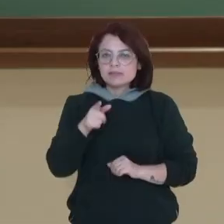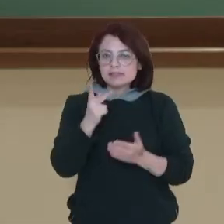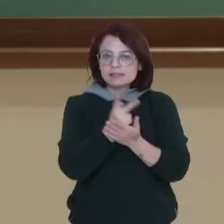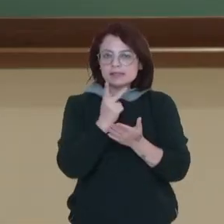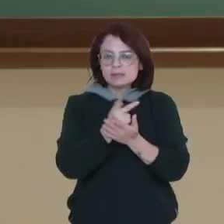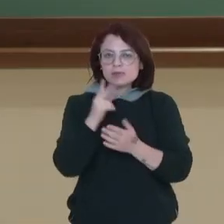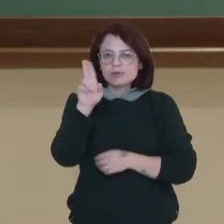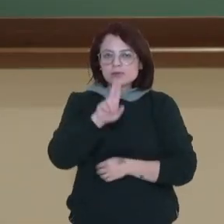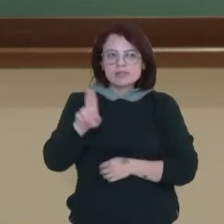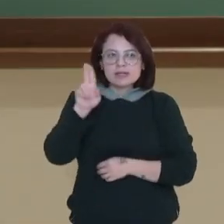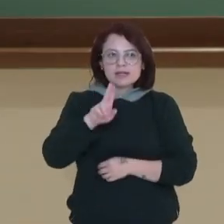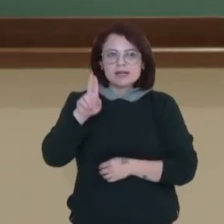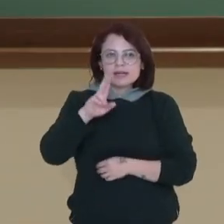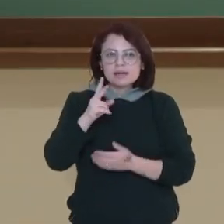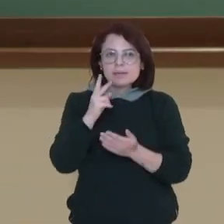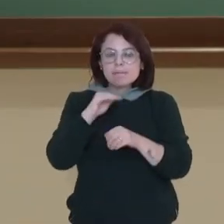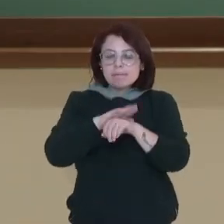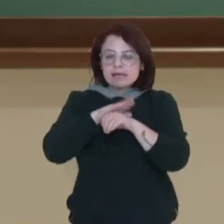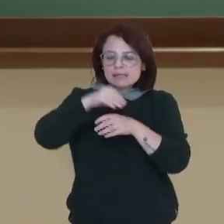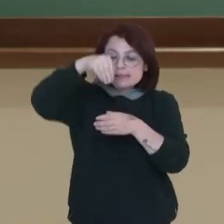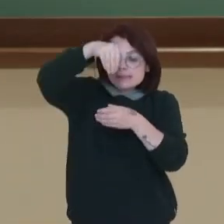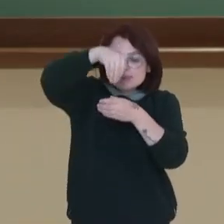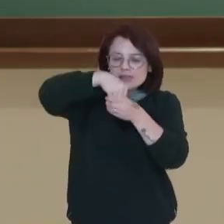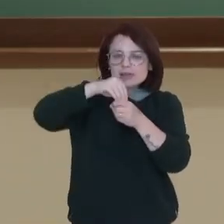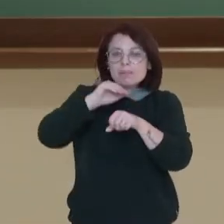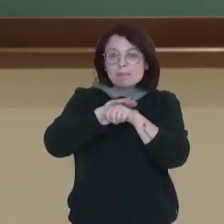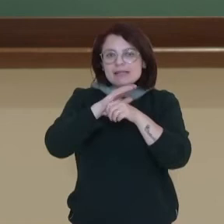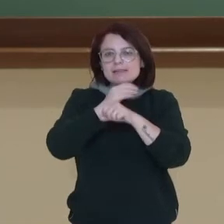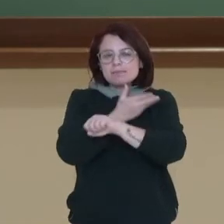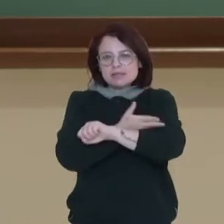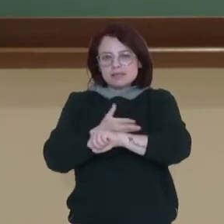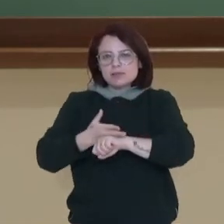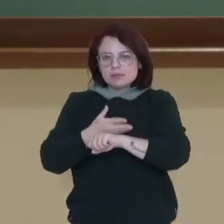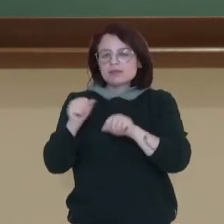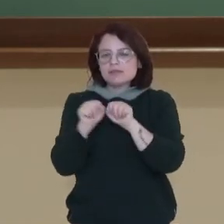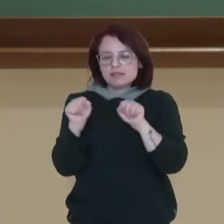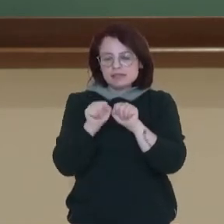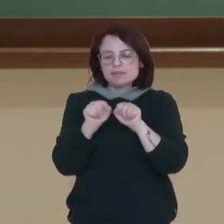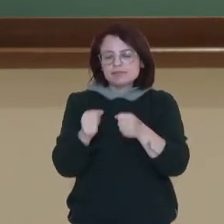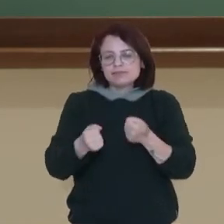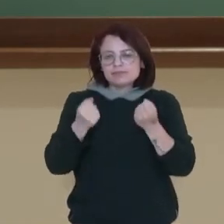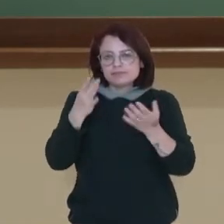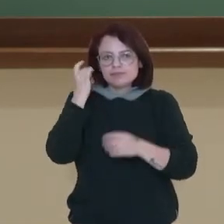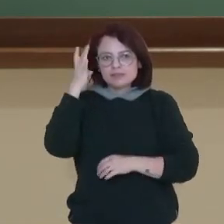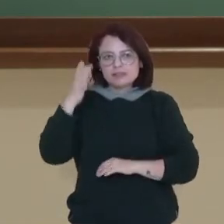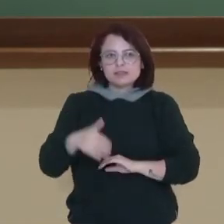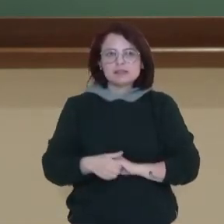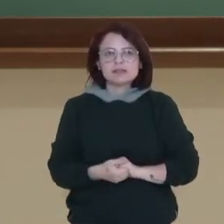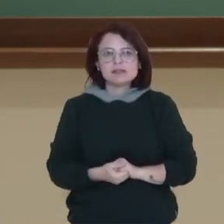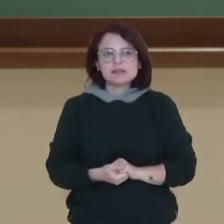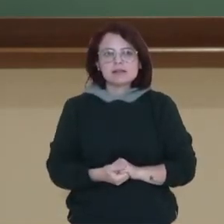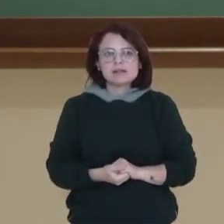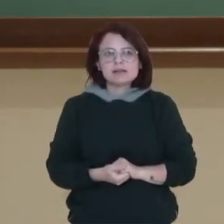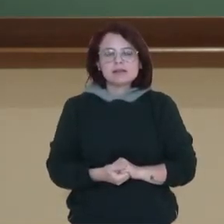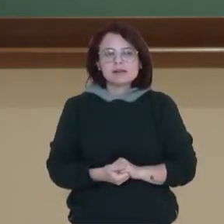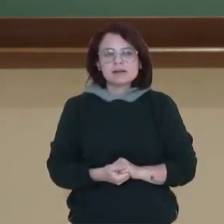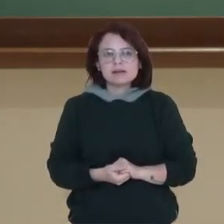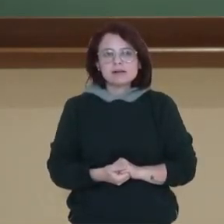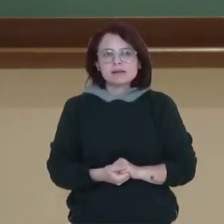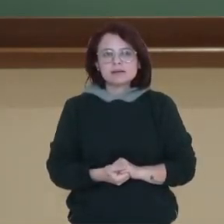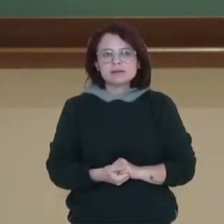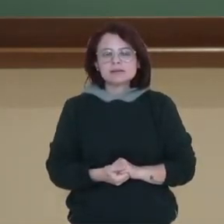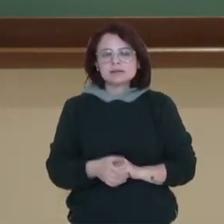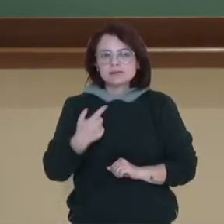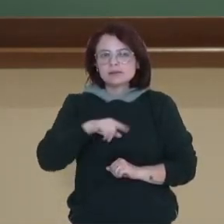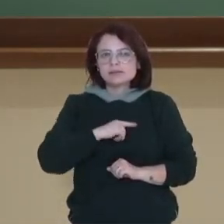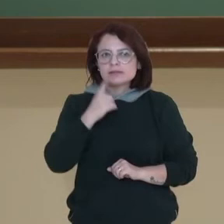aquelas mais do meio, né, que são mais esbranquiçadas para facilitar isso daí, tá? Então a gente vai